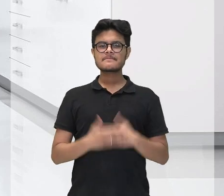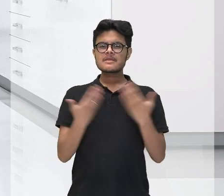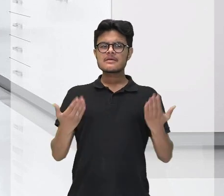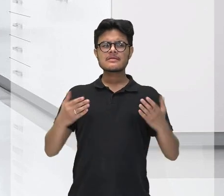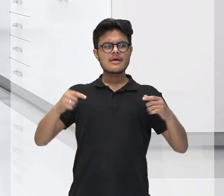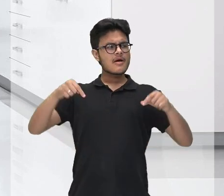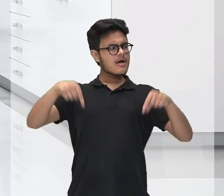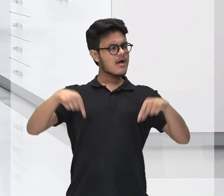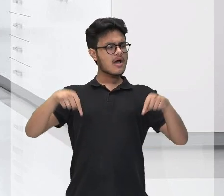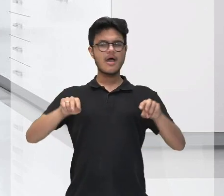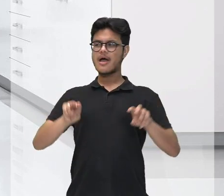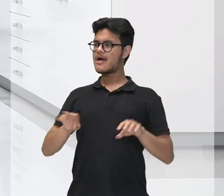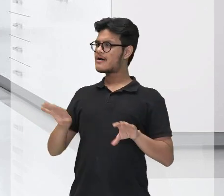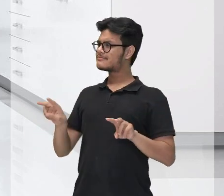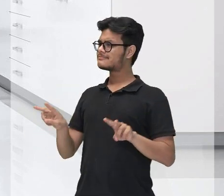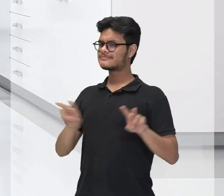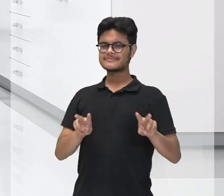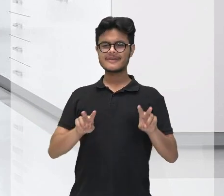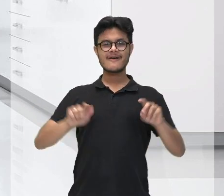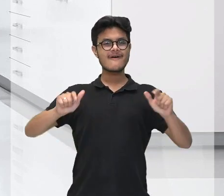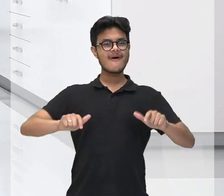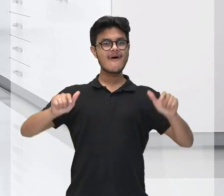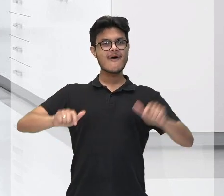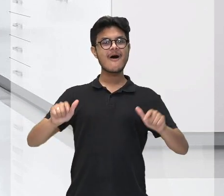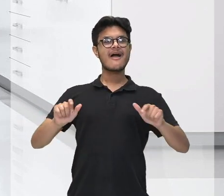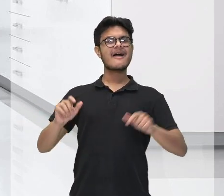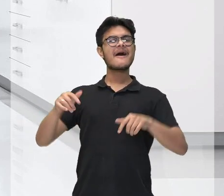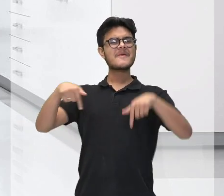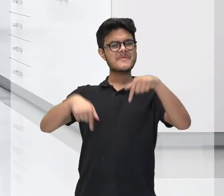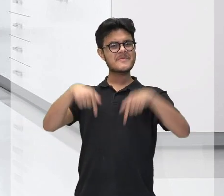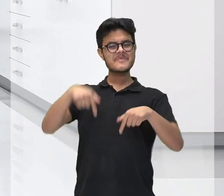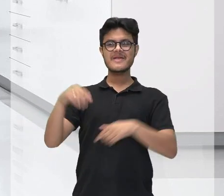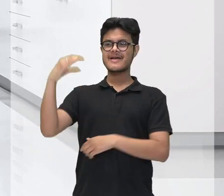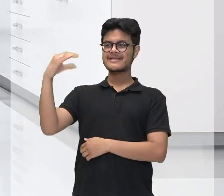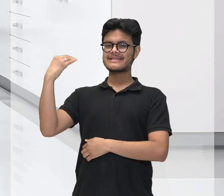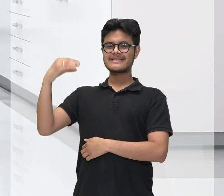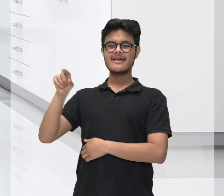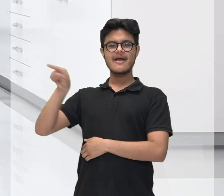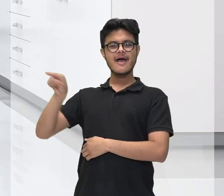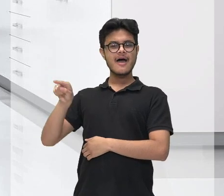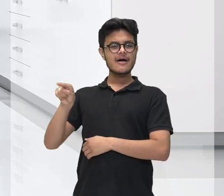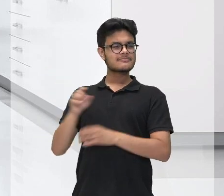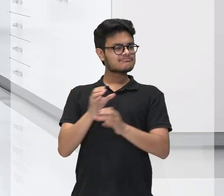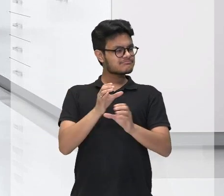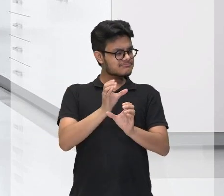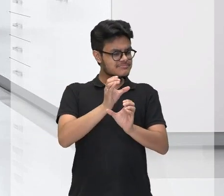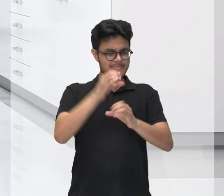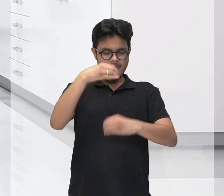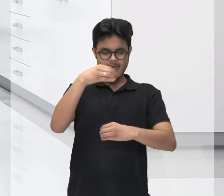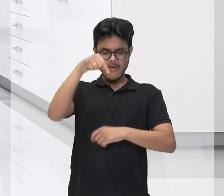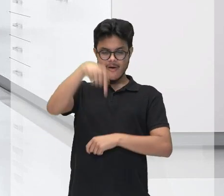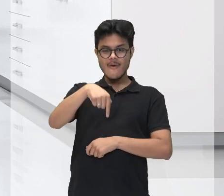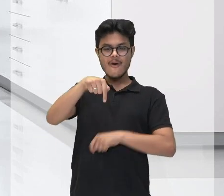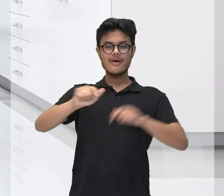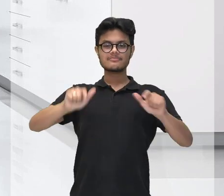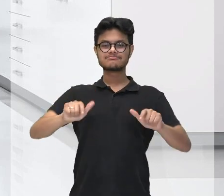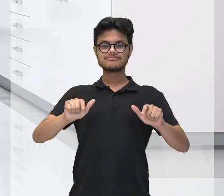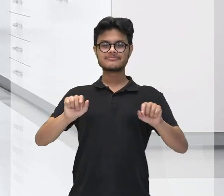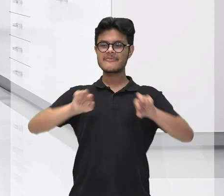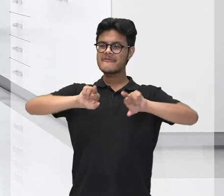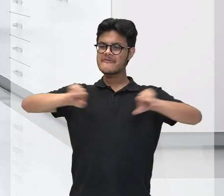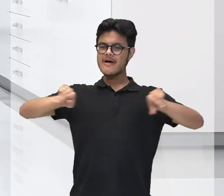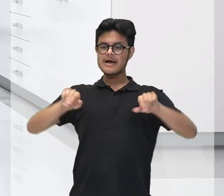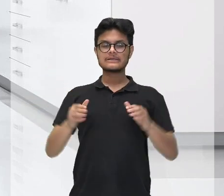um laboratório. Vejam vocês aí a quantidade de equipamentos que temos aqui neste ambiente. E eu